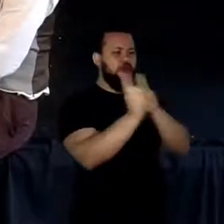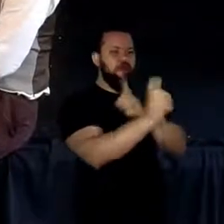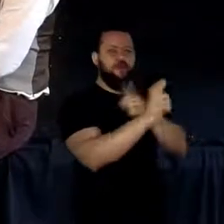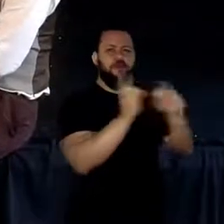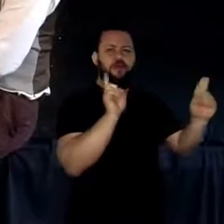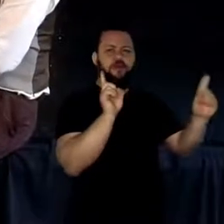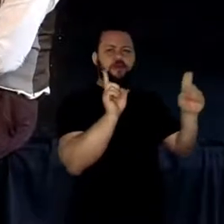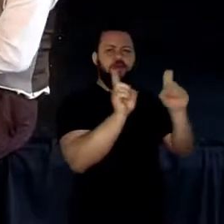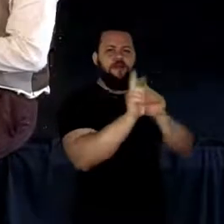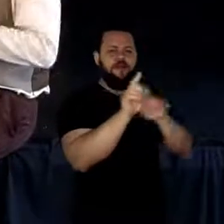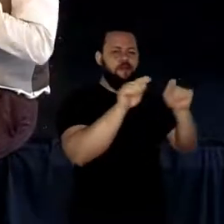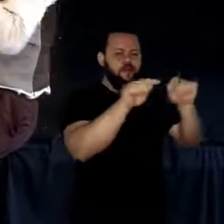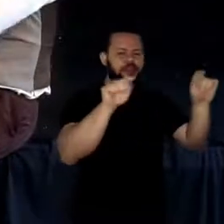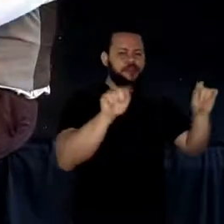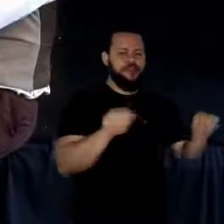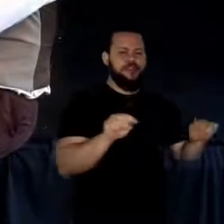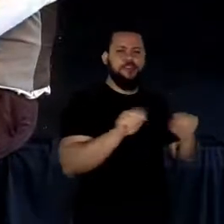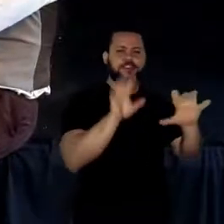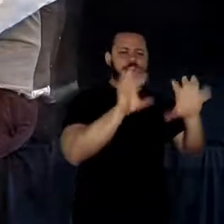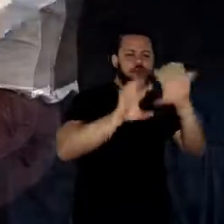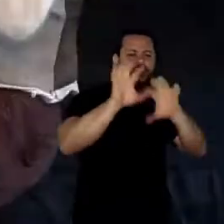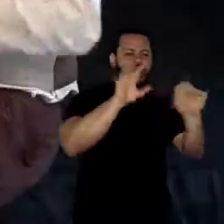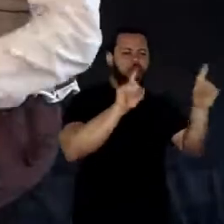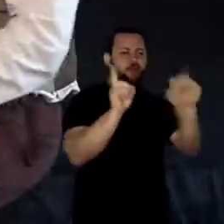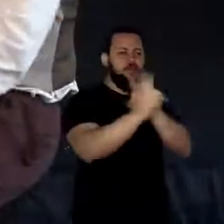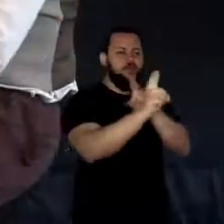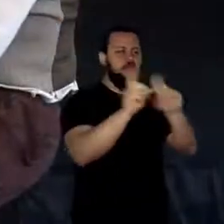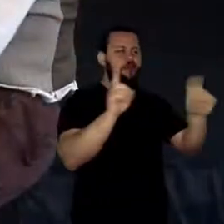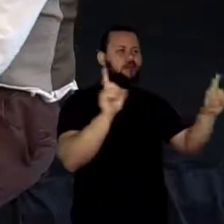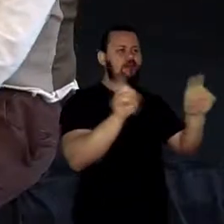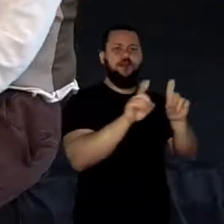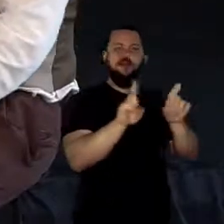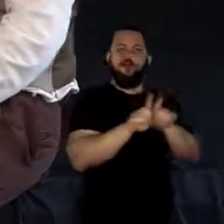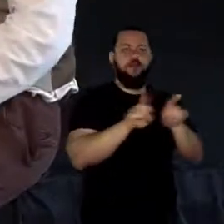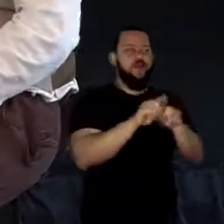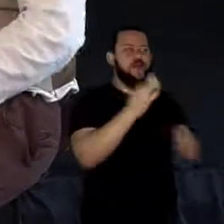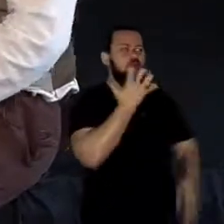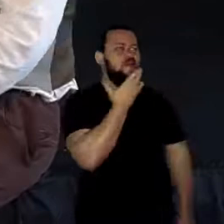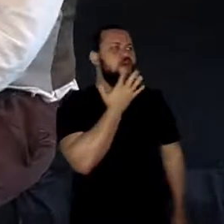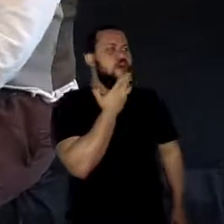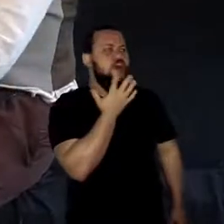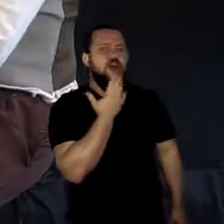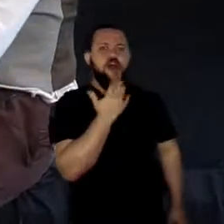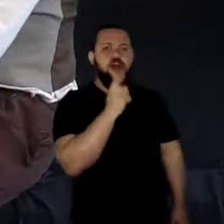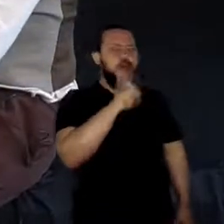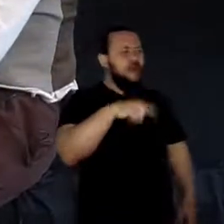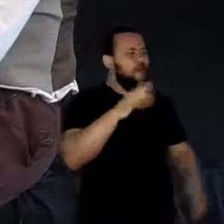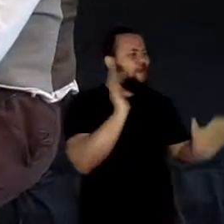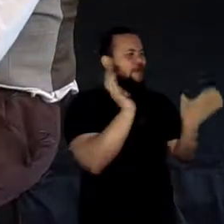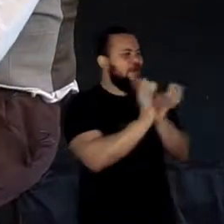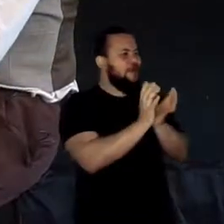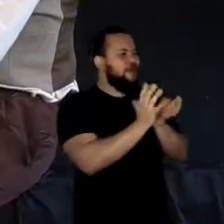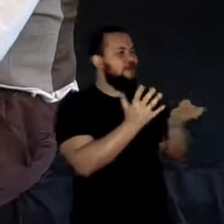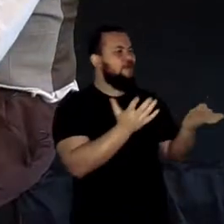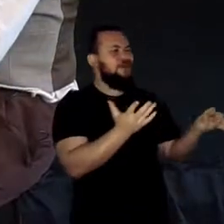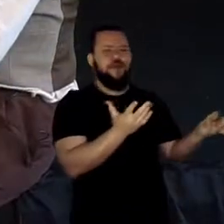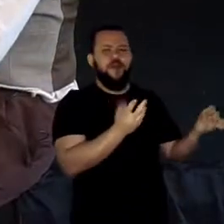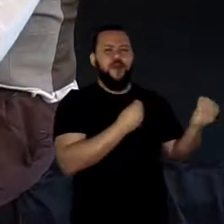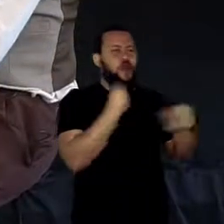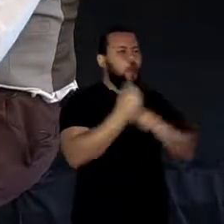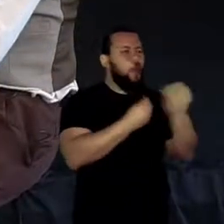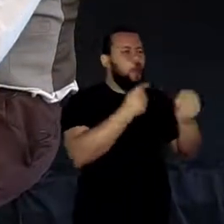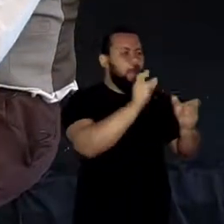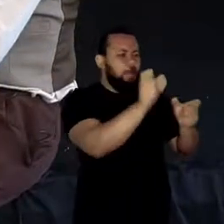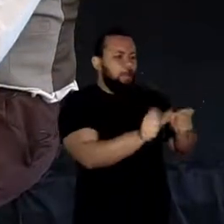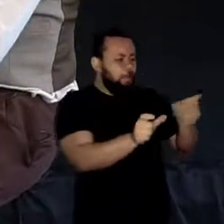né, de criação, a paleta de cores, é uma equipe, né, quem são